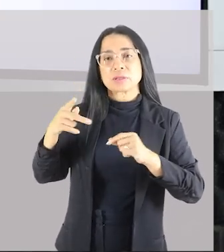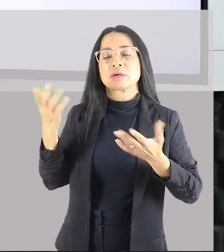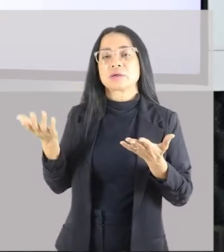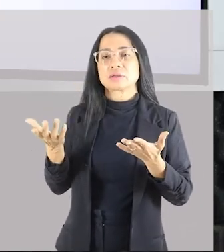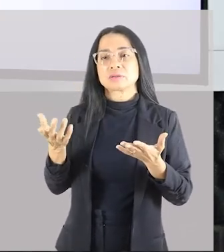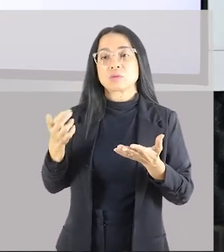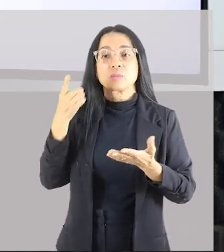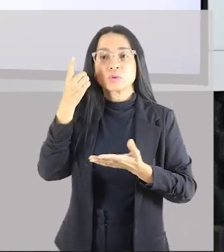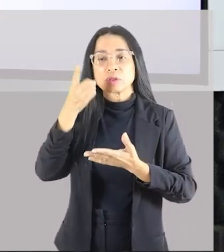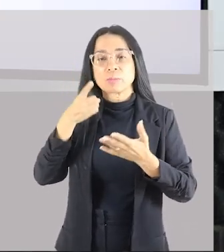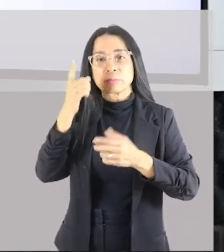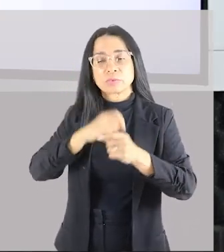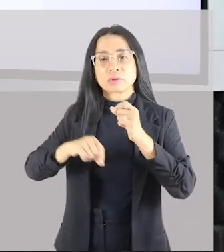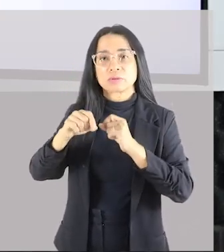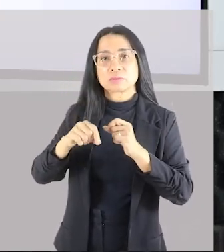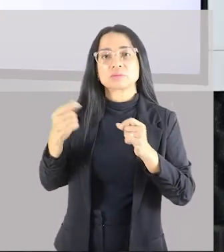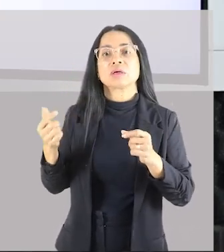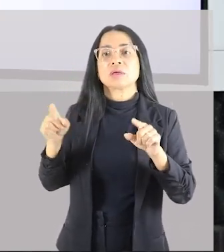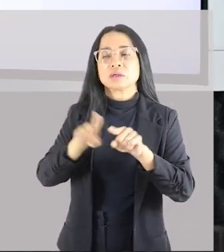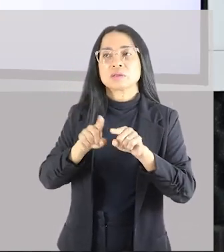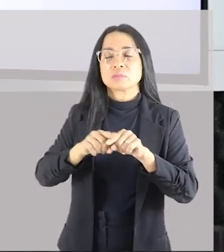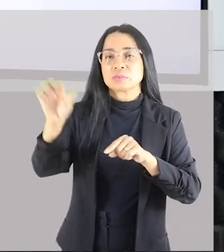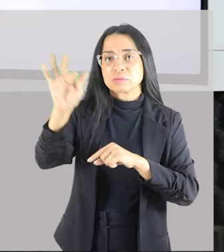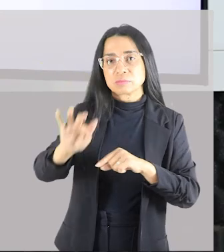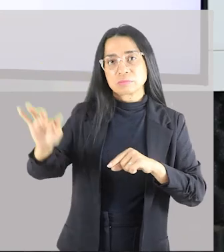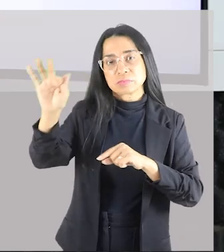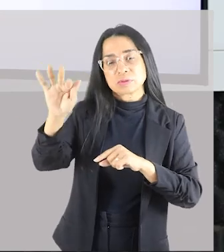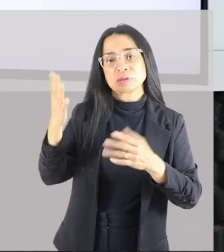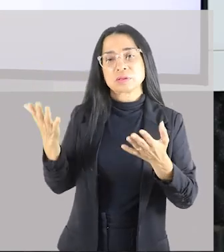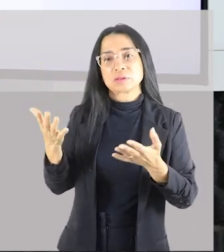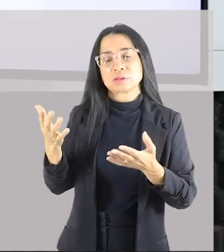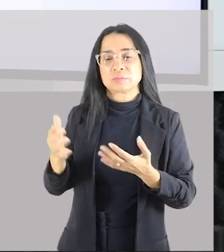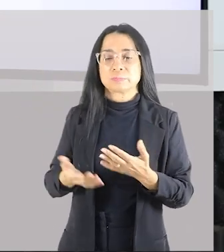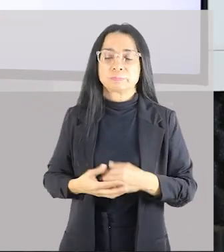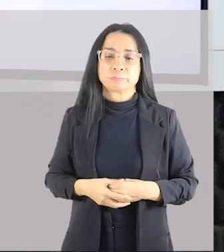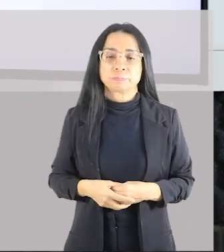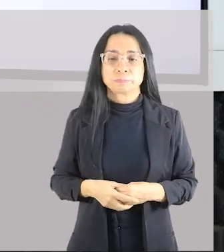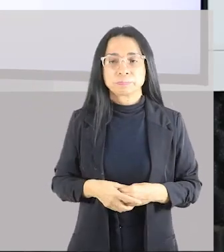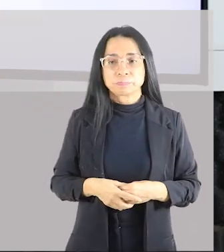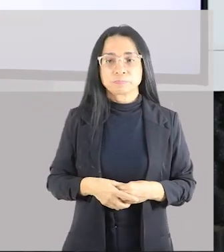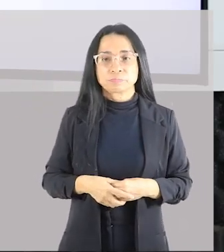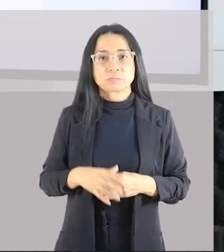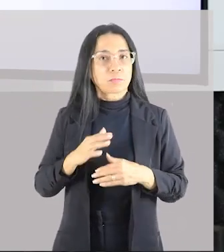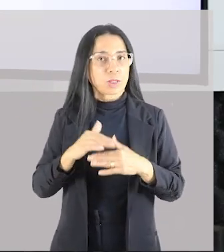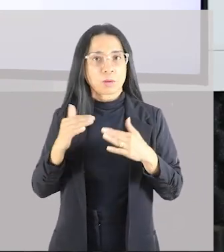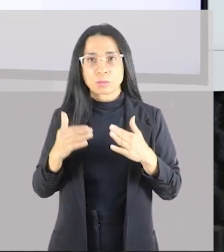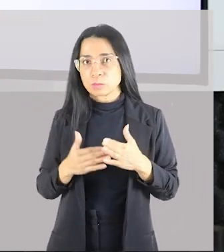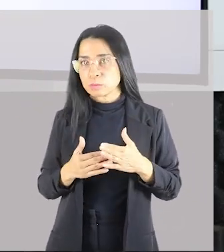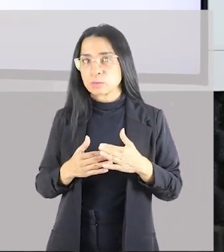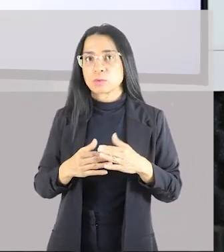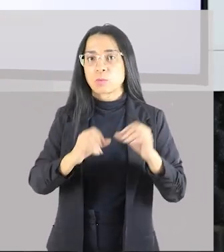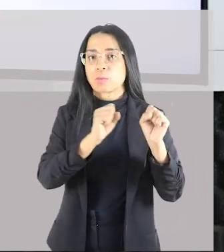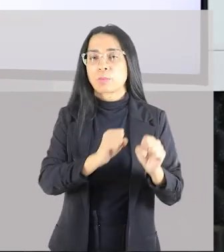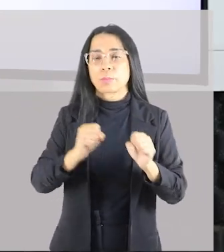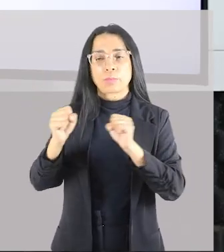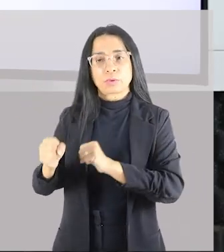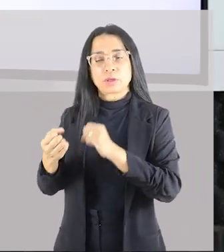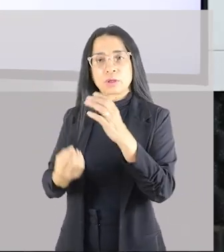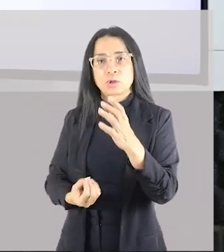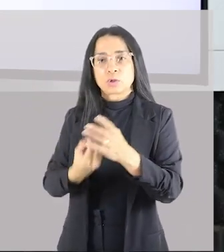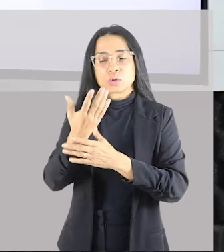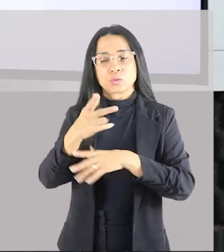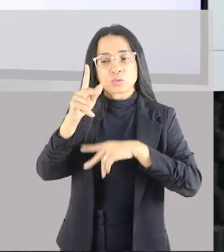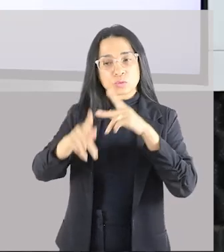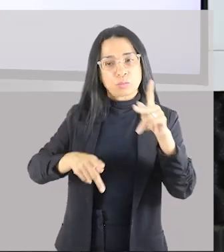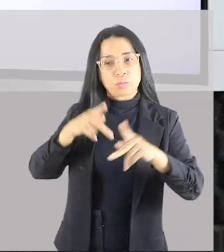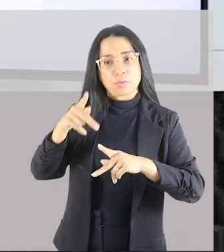deputados estaduais, e parlamentares federais, que são os deputados federais e senadores. Então, todo o poder emana do povo. Soberania